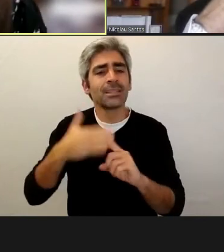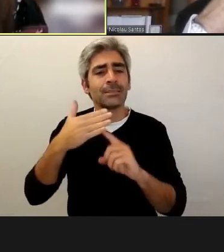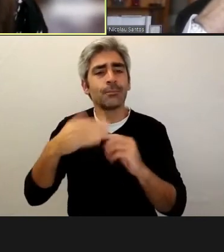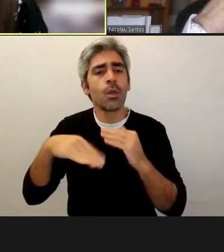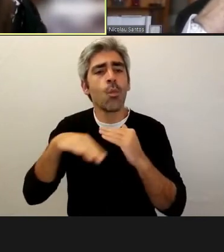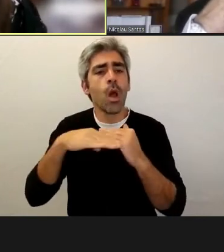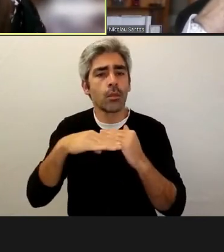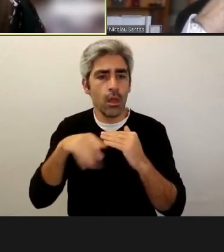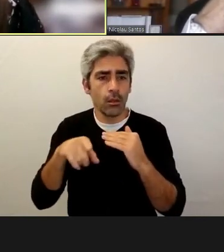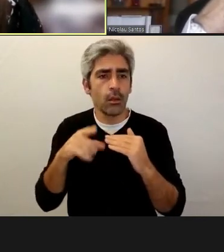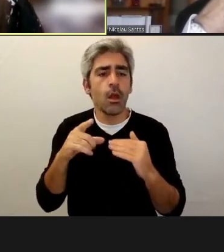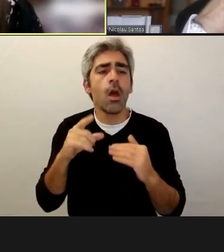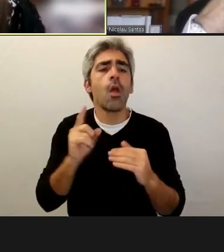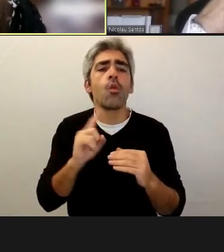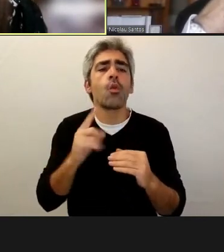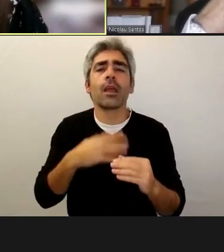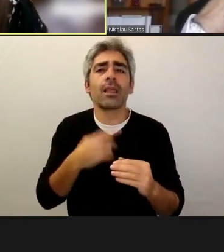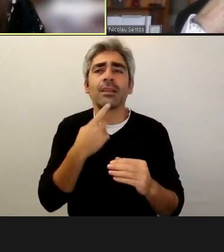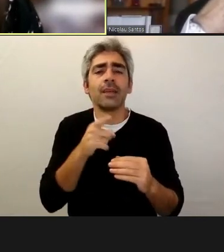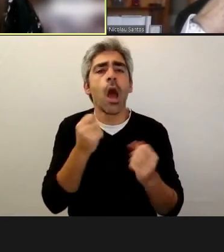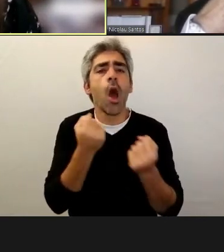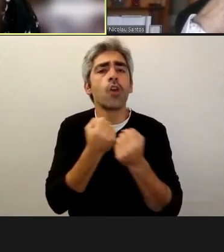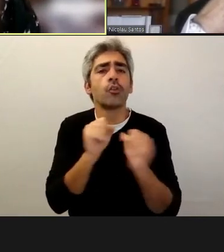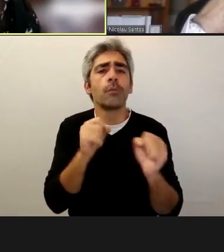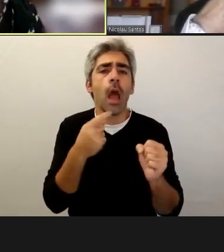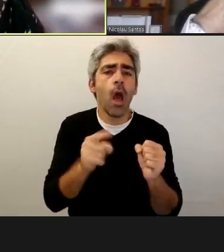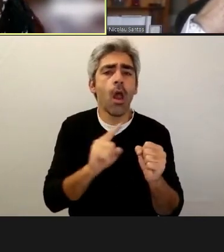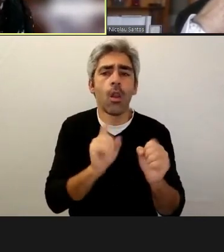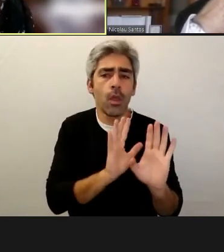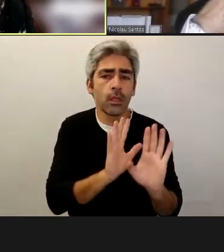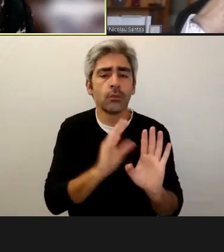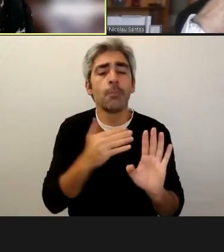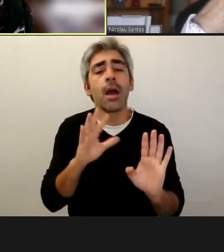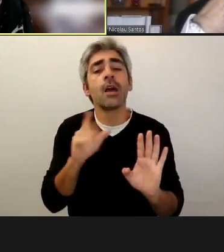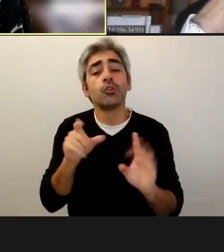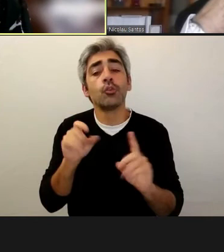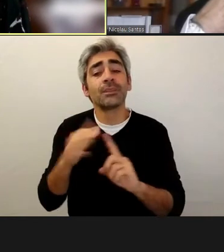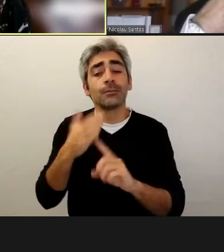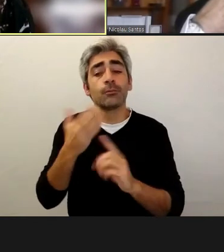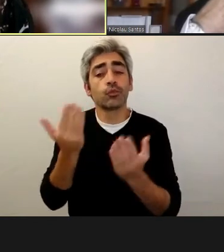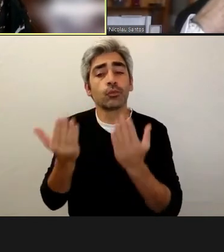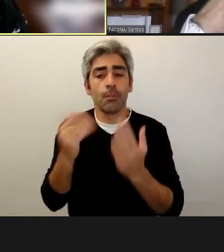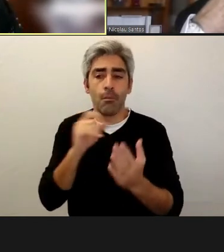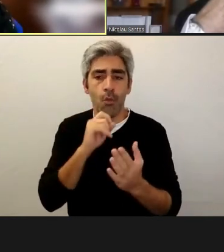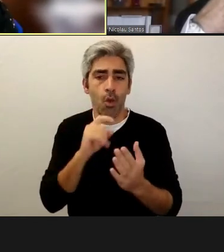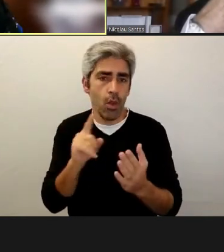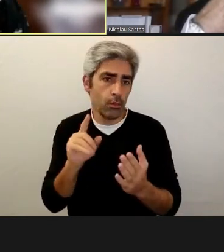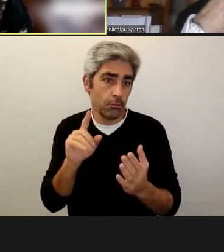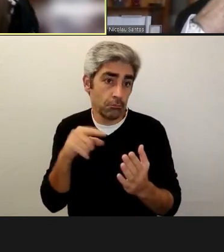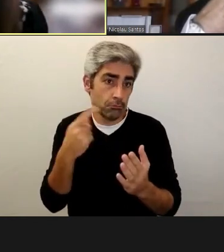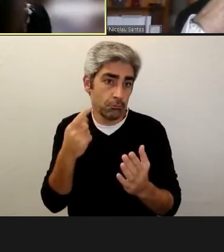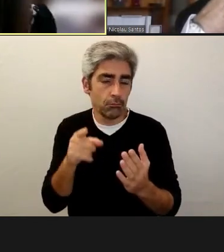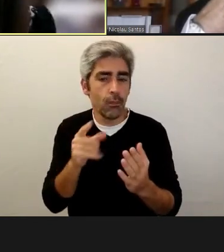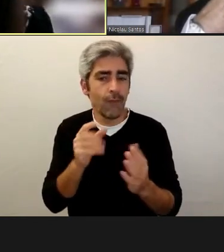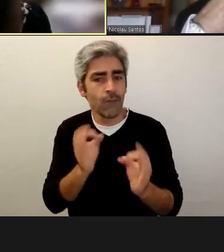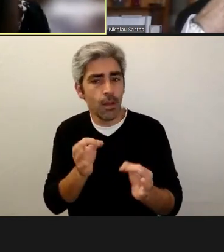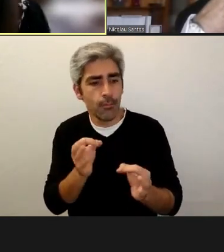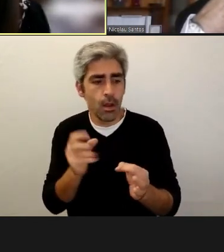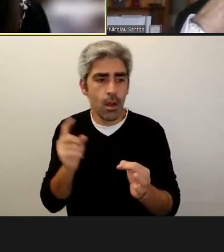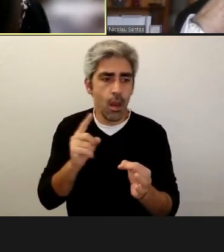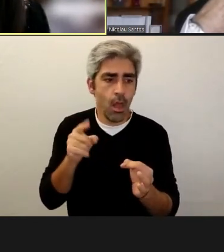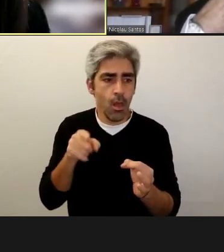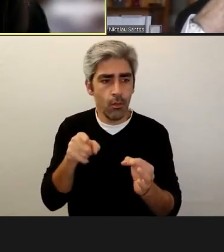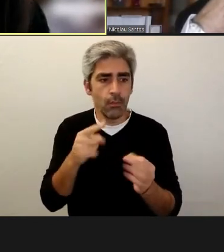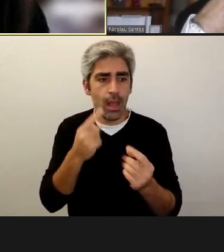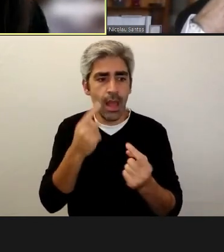que não tenham autonomia entre si, mas o princípio da proporcionalidade também pode revelar aqui alguma utilidade, e aliás, muitas